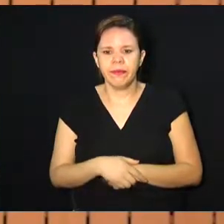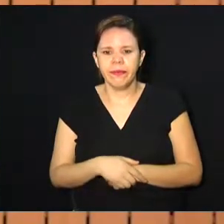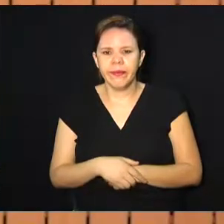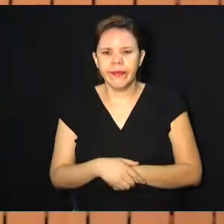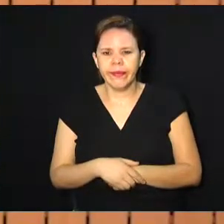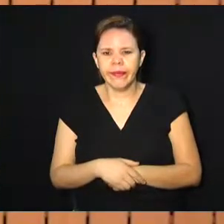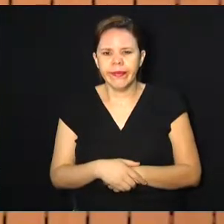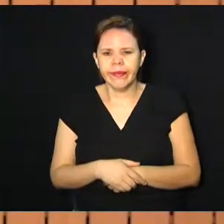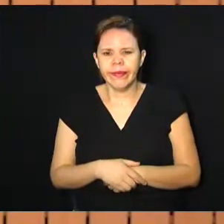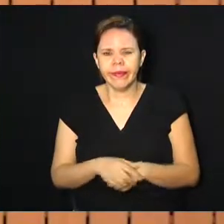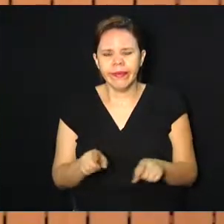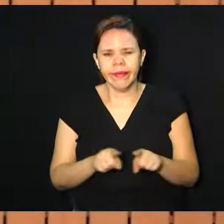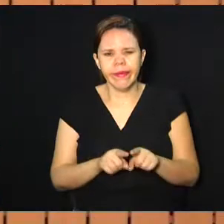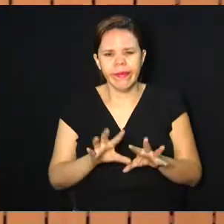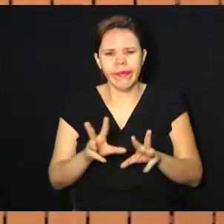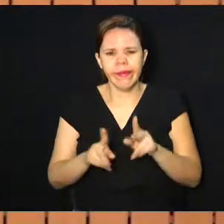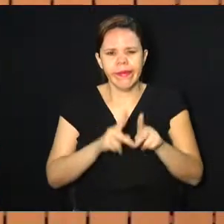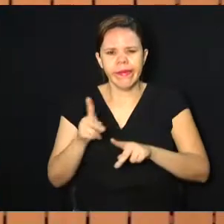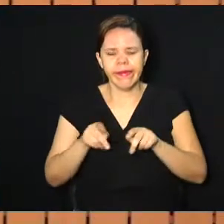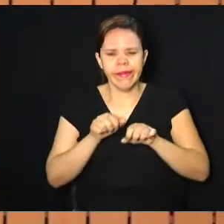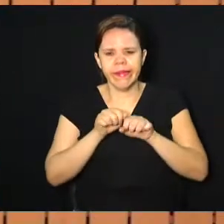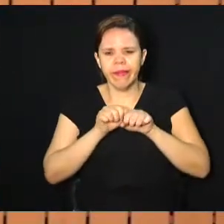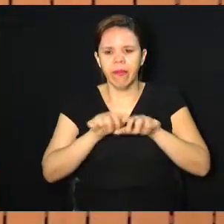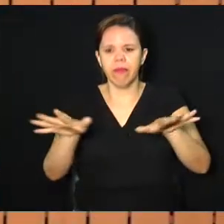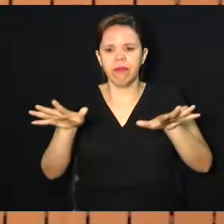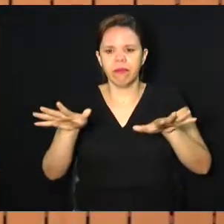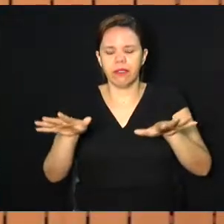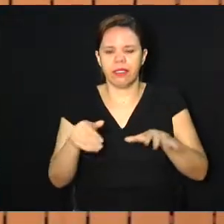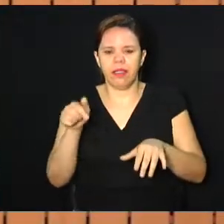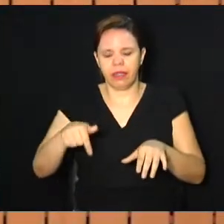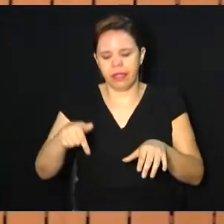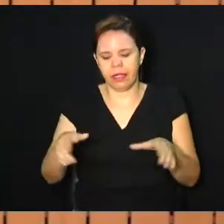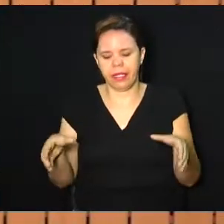vou enviar para todos que compõem essa comissão